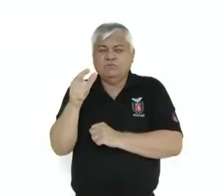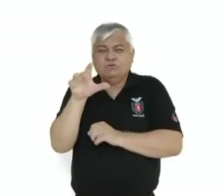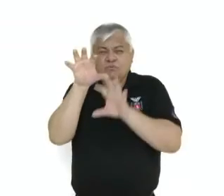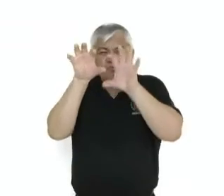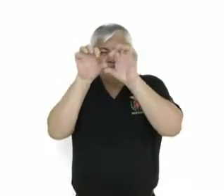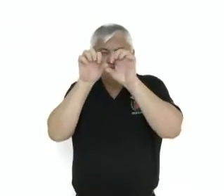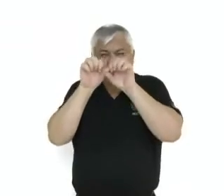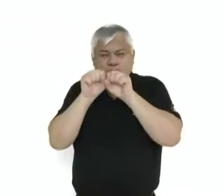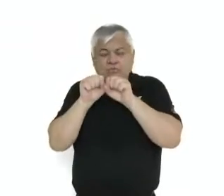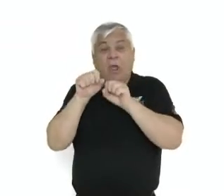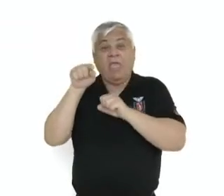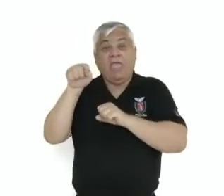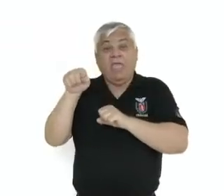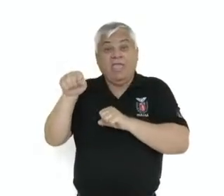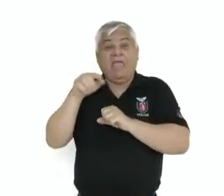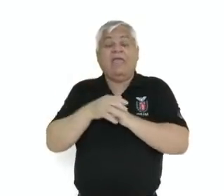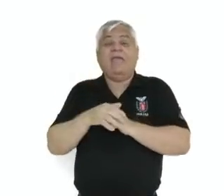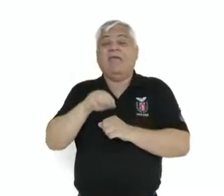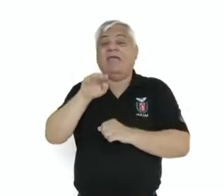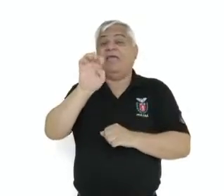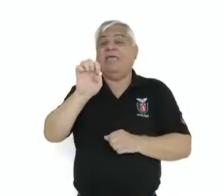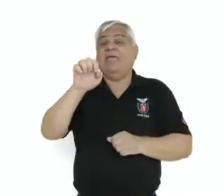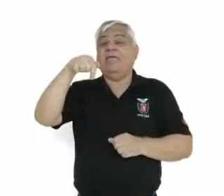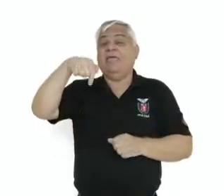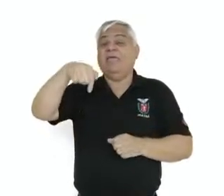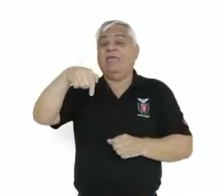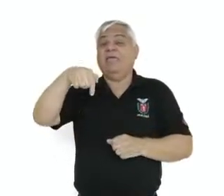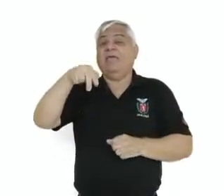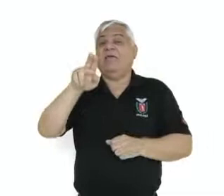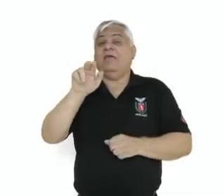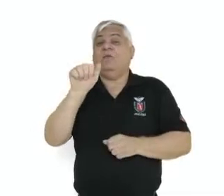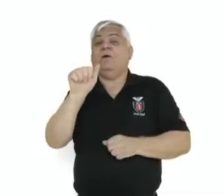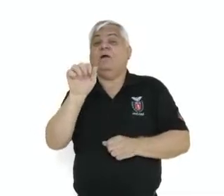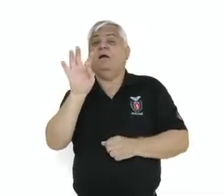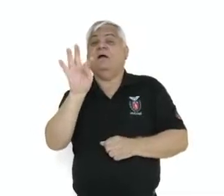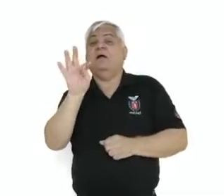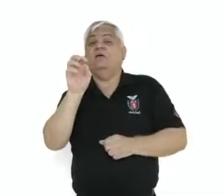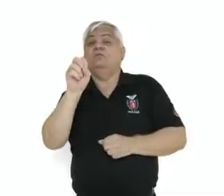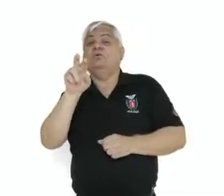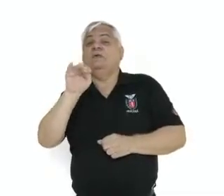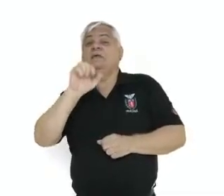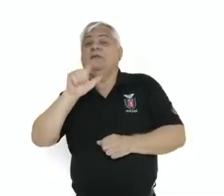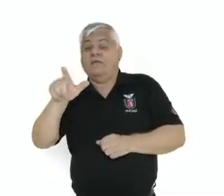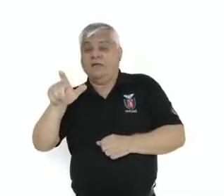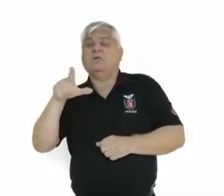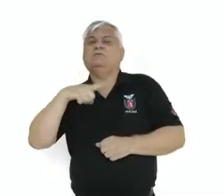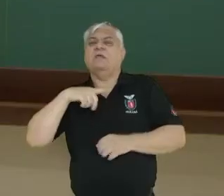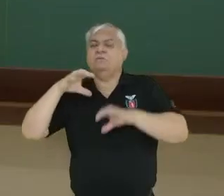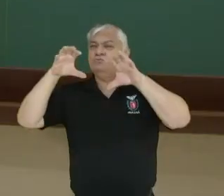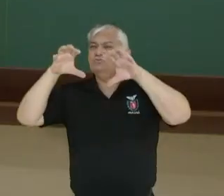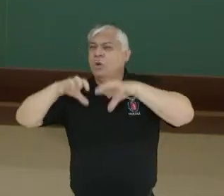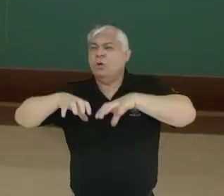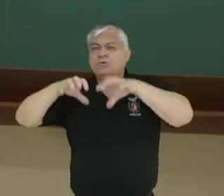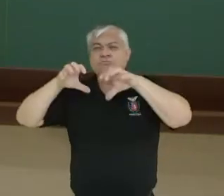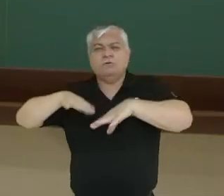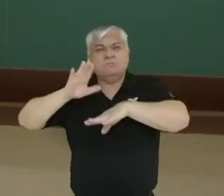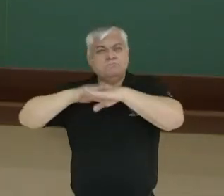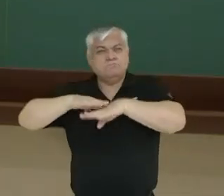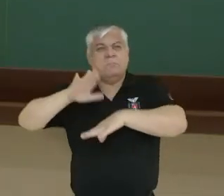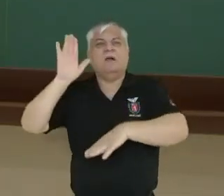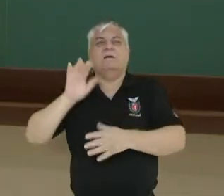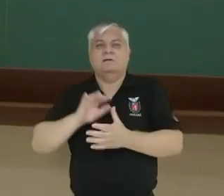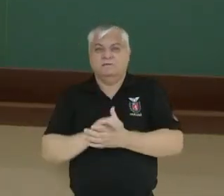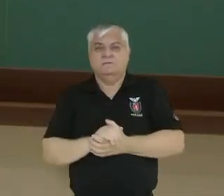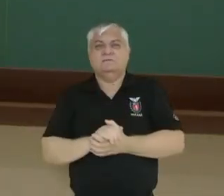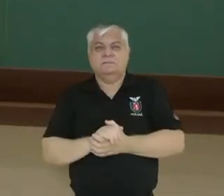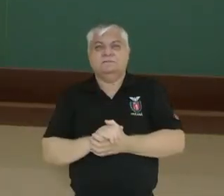clima tropical equatorial, certo? Que apresenta ali uma quantidade maior de chuvas, por exemplo, ao longo do ano.